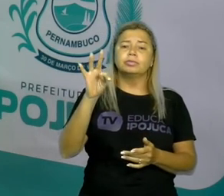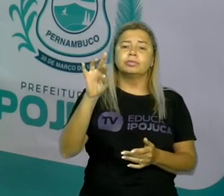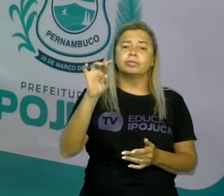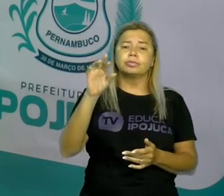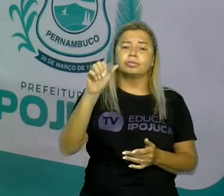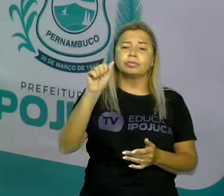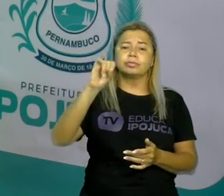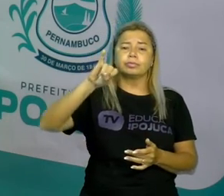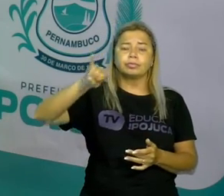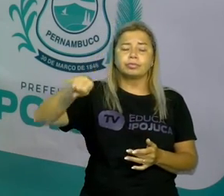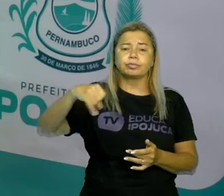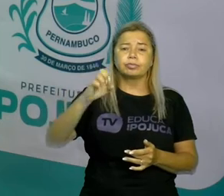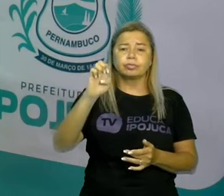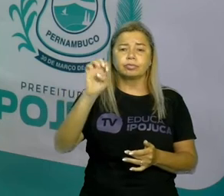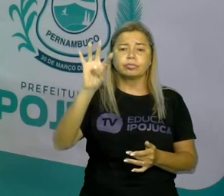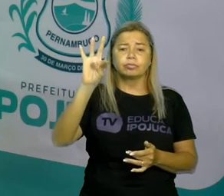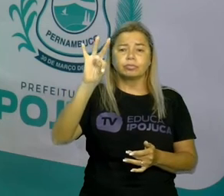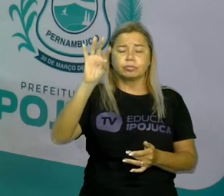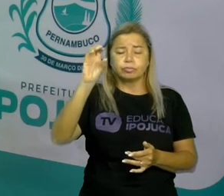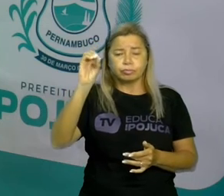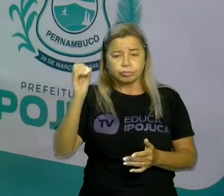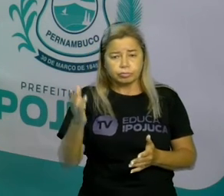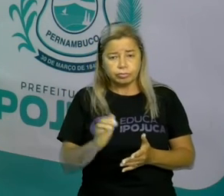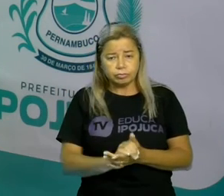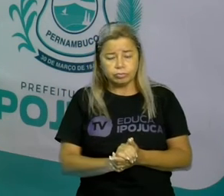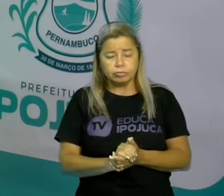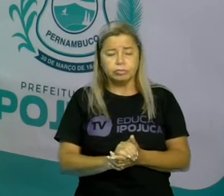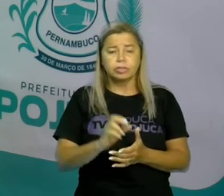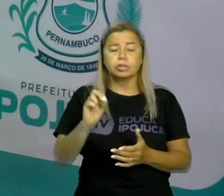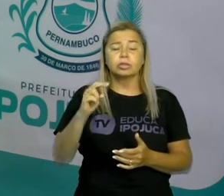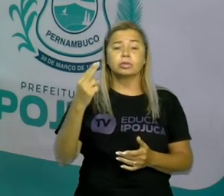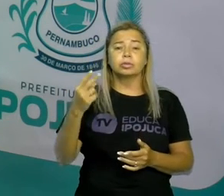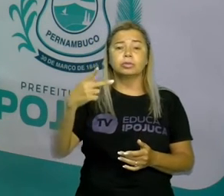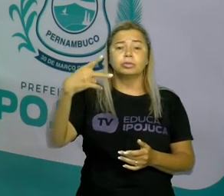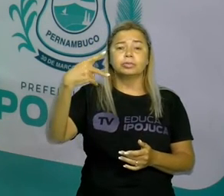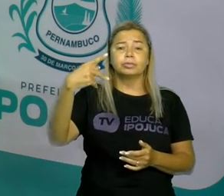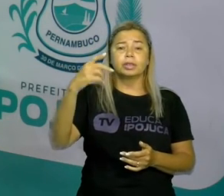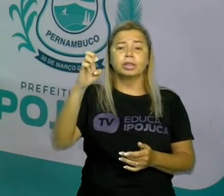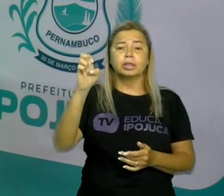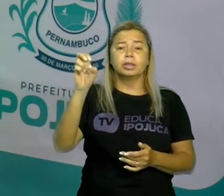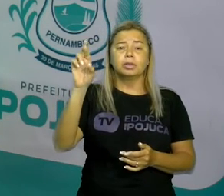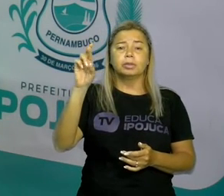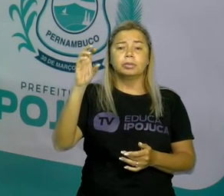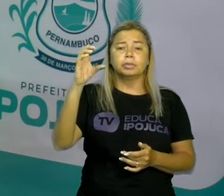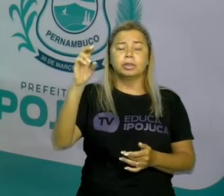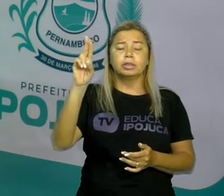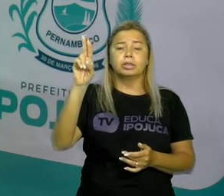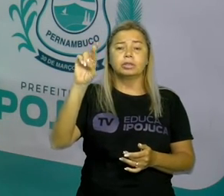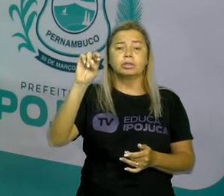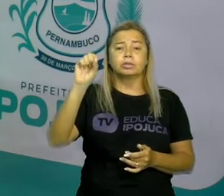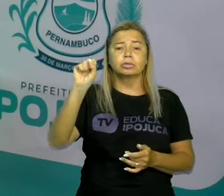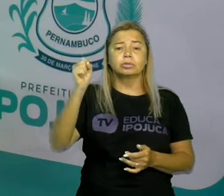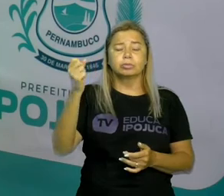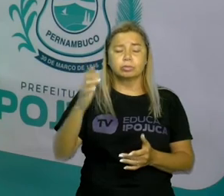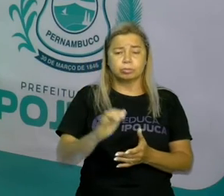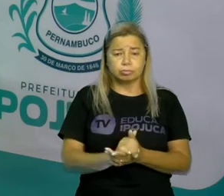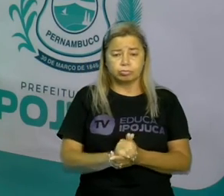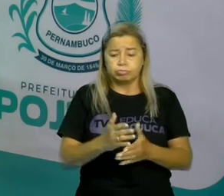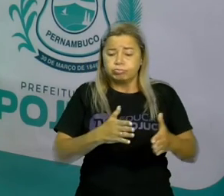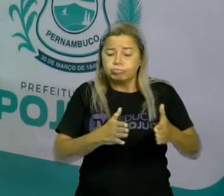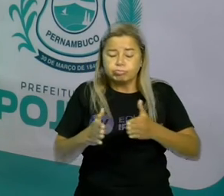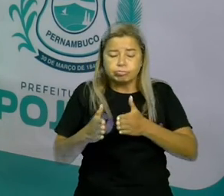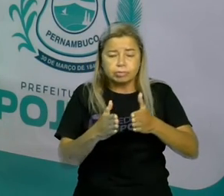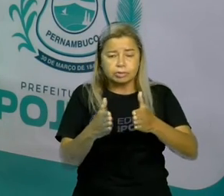chamado de percurso, trajeto ou caminho. Só vai mudar de nomenclatura, de nome,